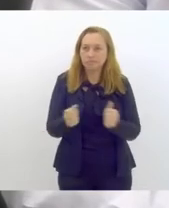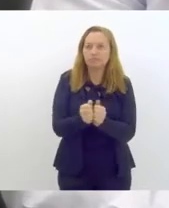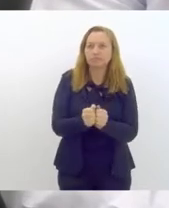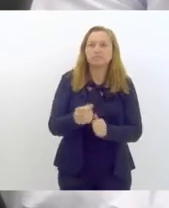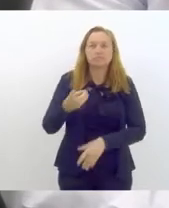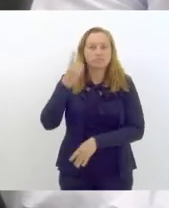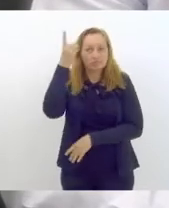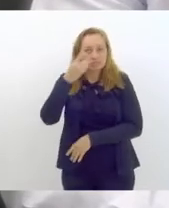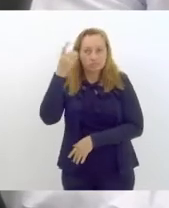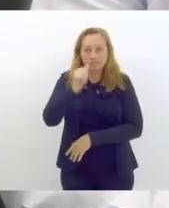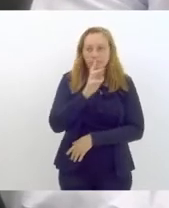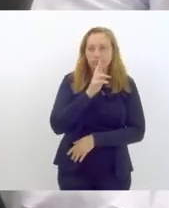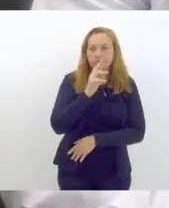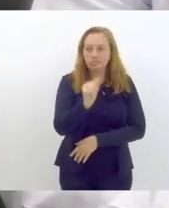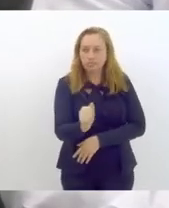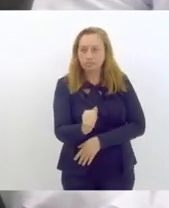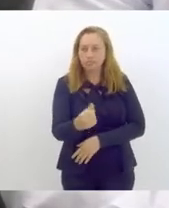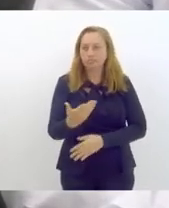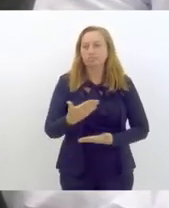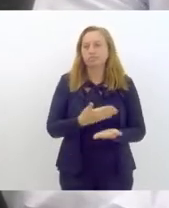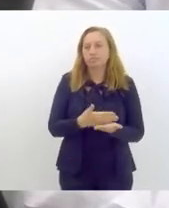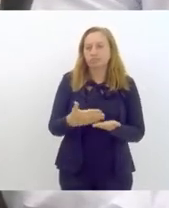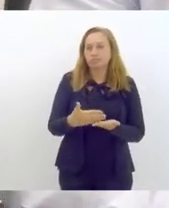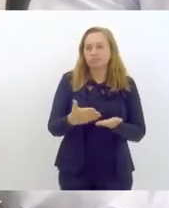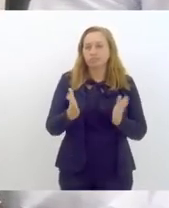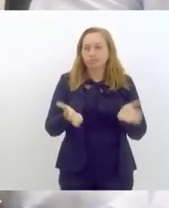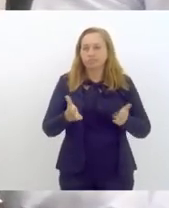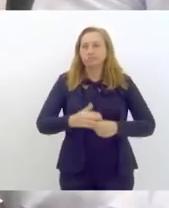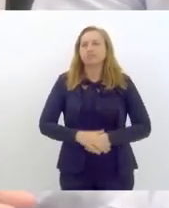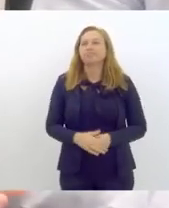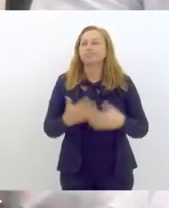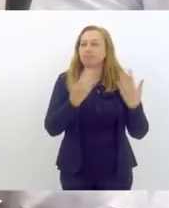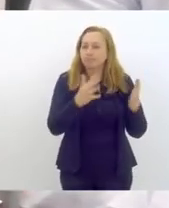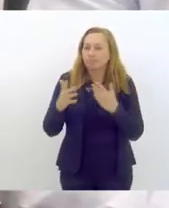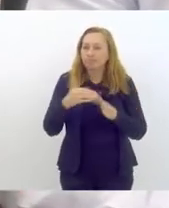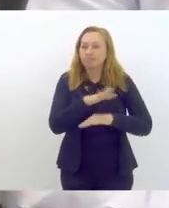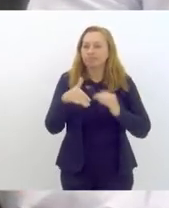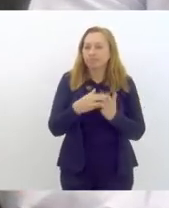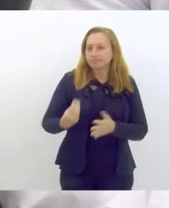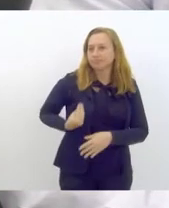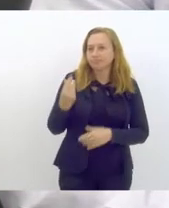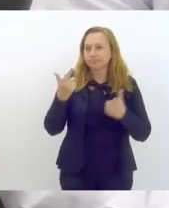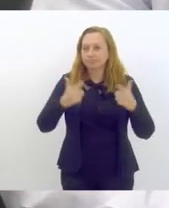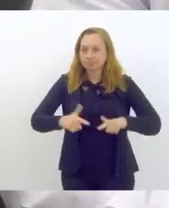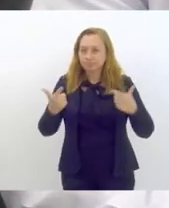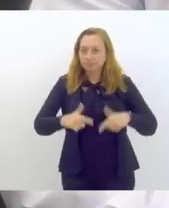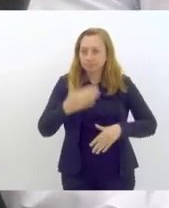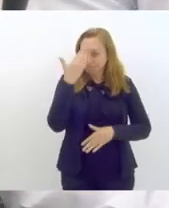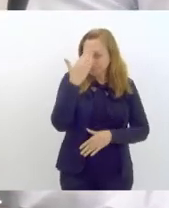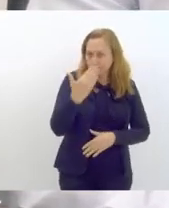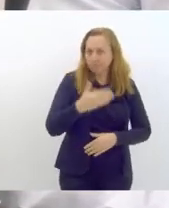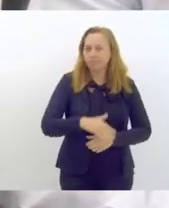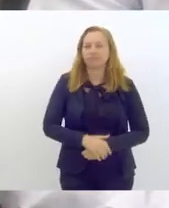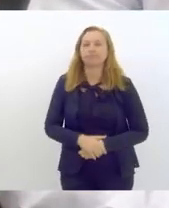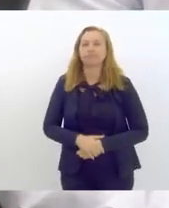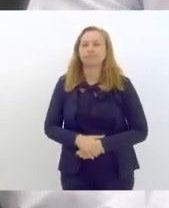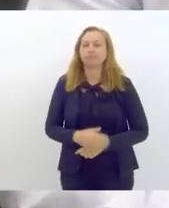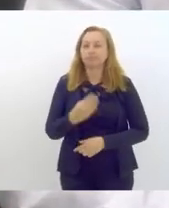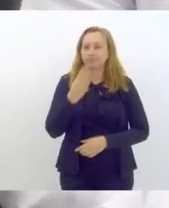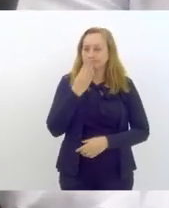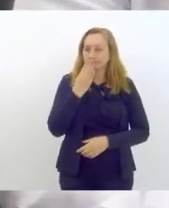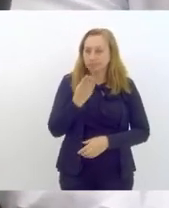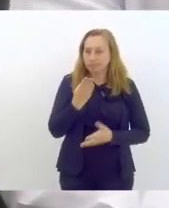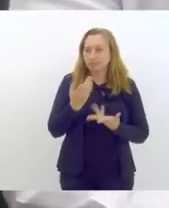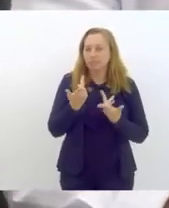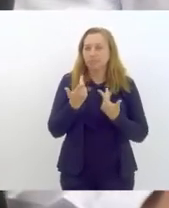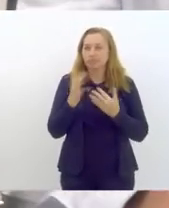deputado Rodrigo Amorim, que hoje está presidindo a sessão inaugural, né? Parabéns a todo mundo aqui que está presente. Muito obrigado mesmo. Prometo que a gente vai ser bem breve